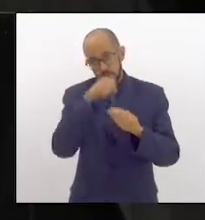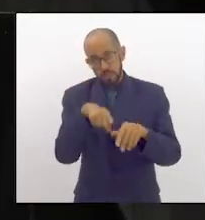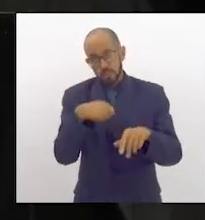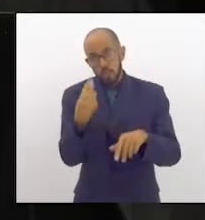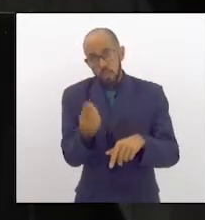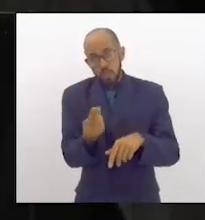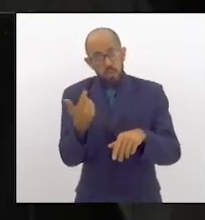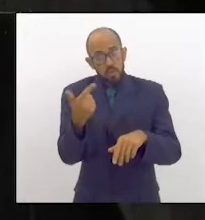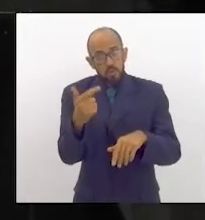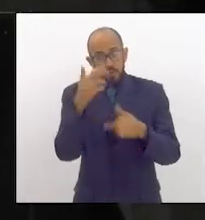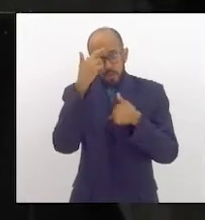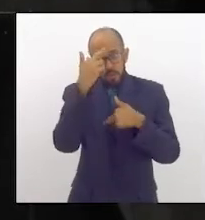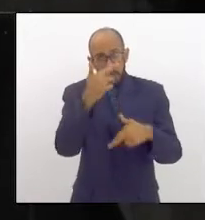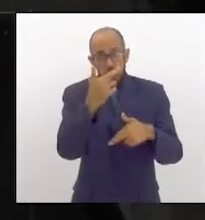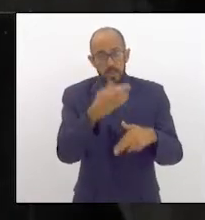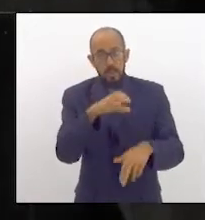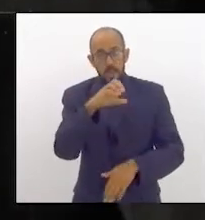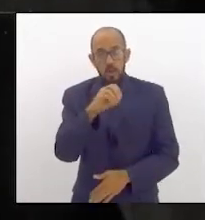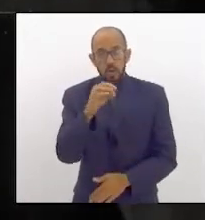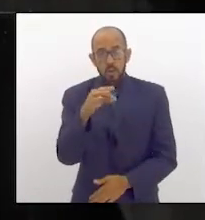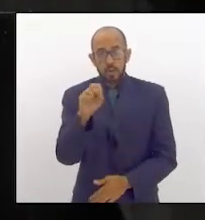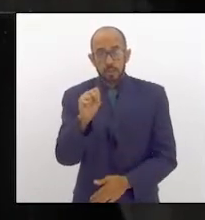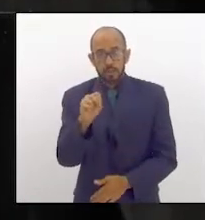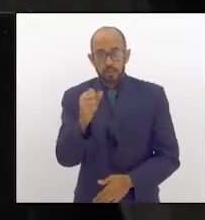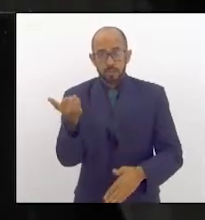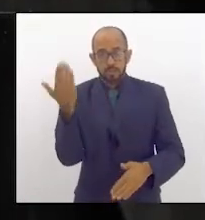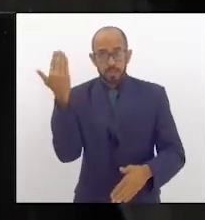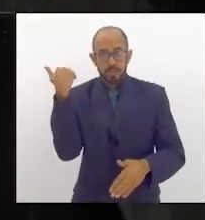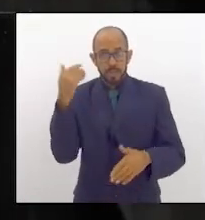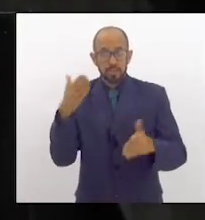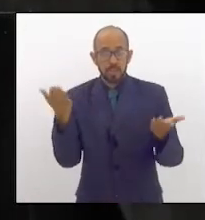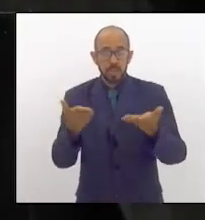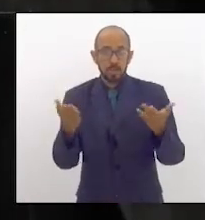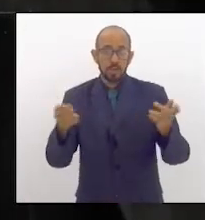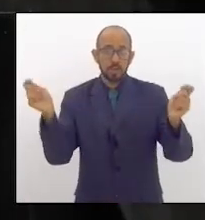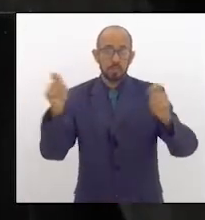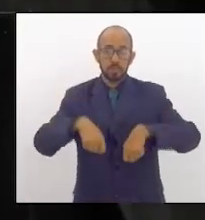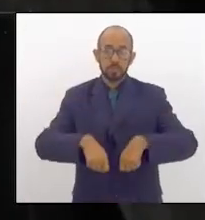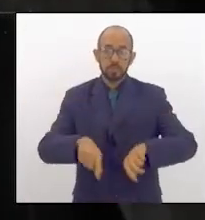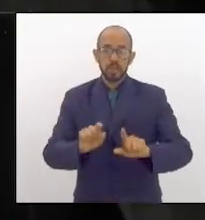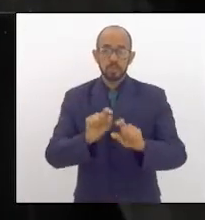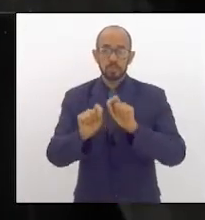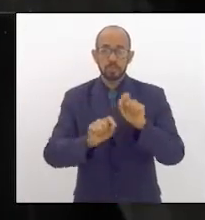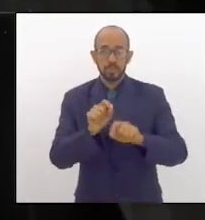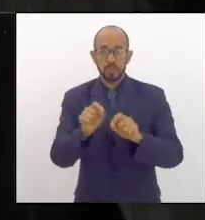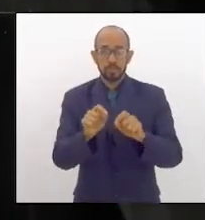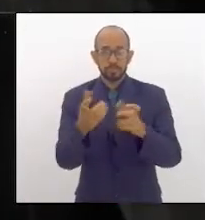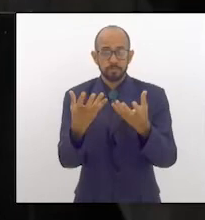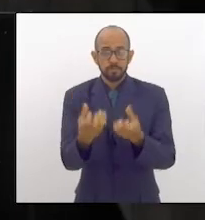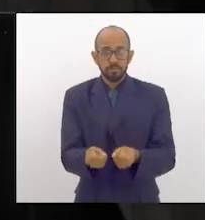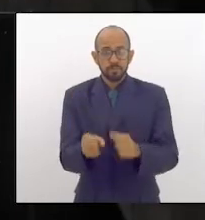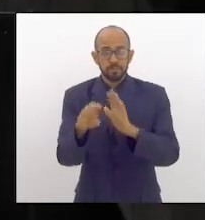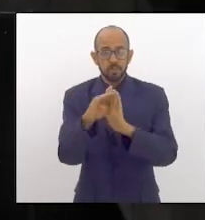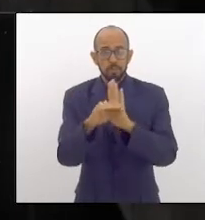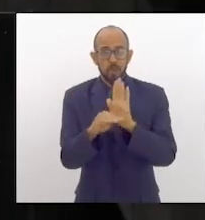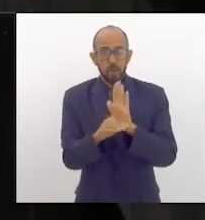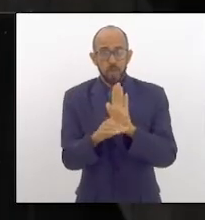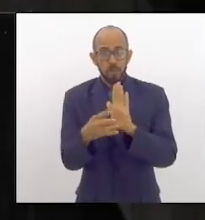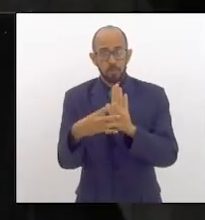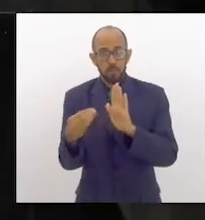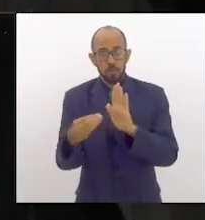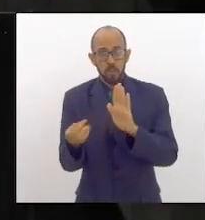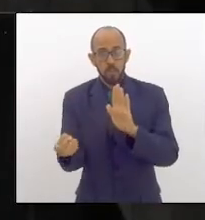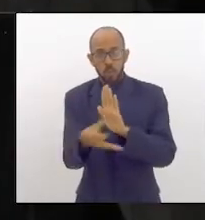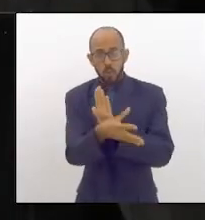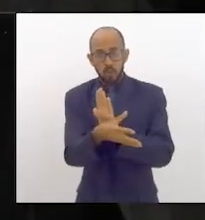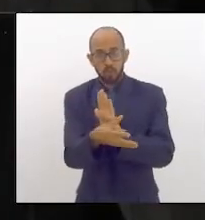respeitaram as cotas do programa Jovem Aprendiz no passado e agora tem uma possibilidade de aderir ao programa no novo formato no novo